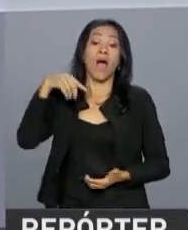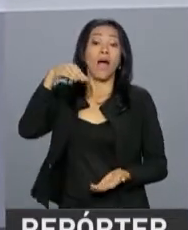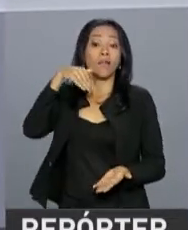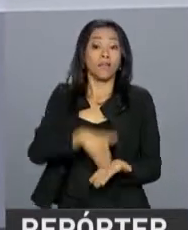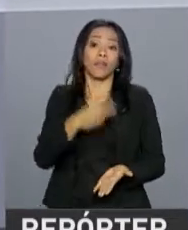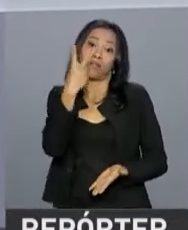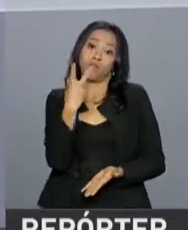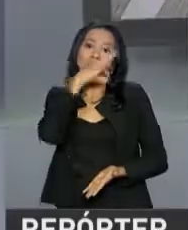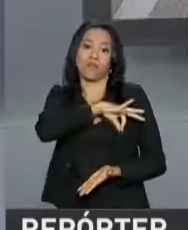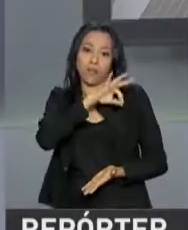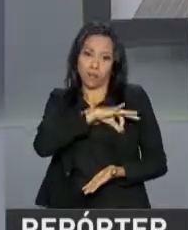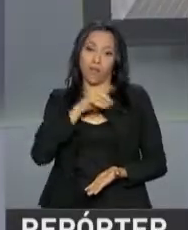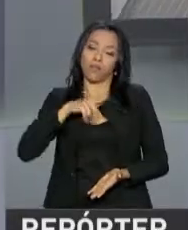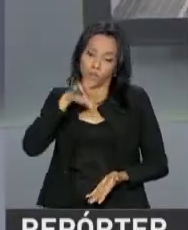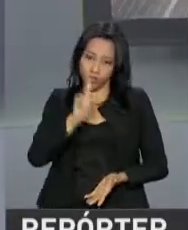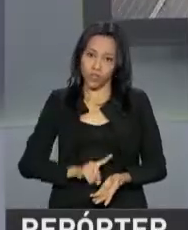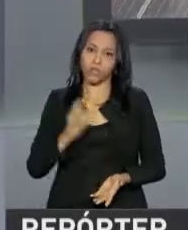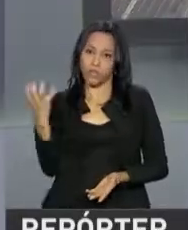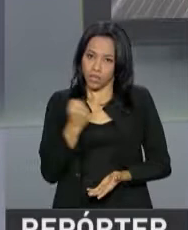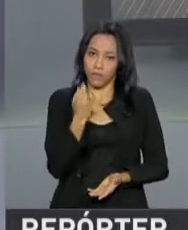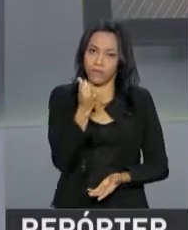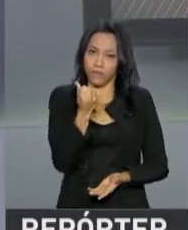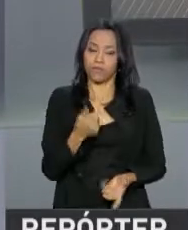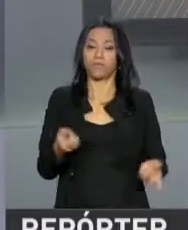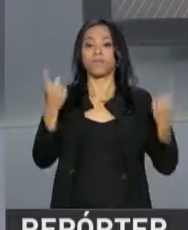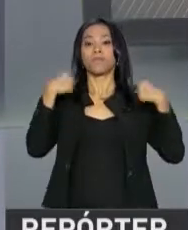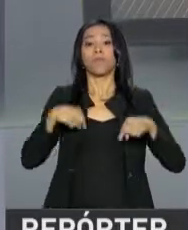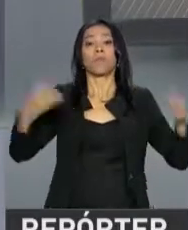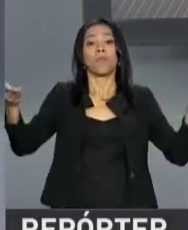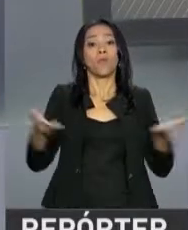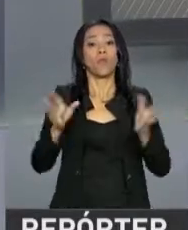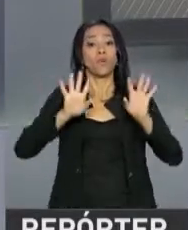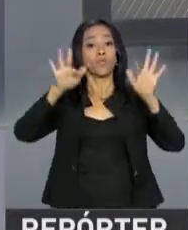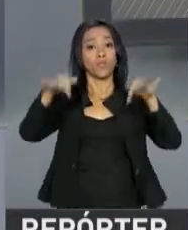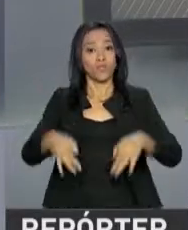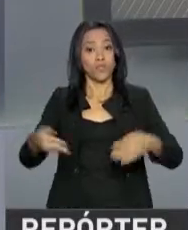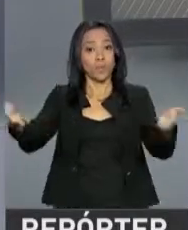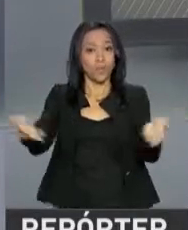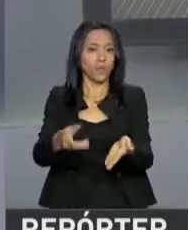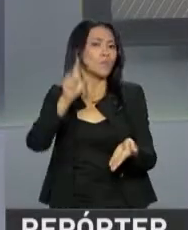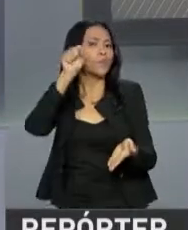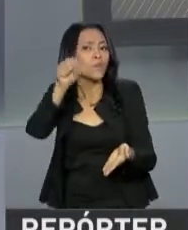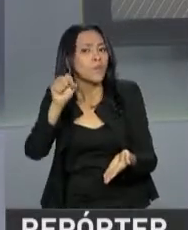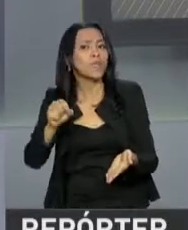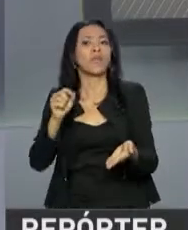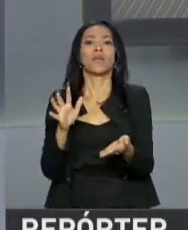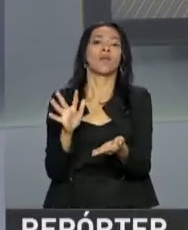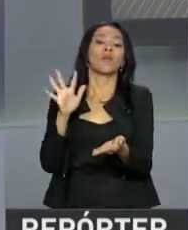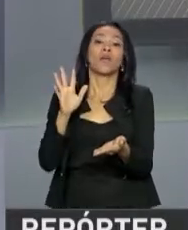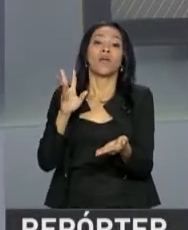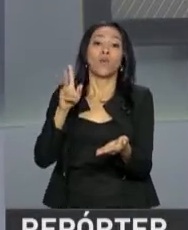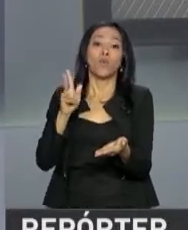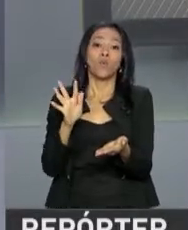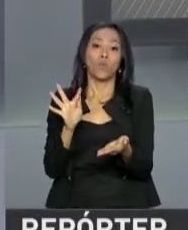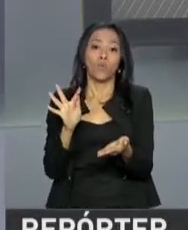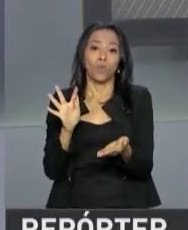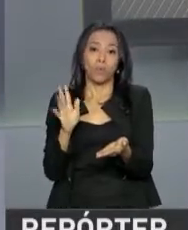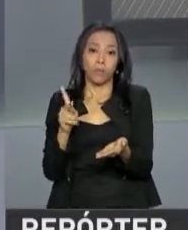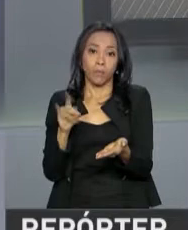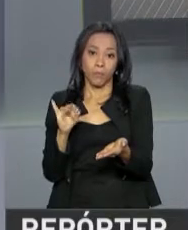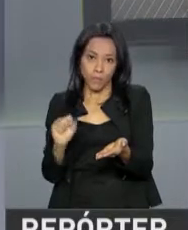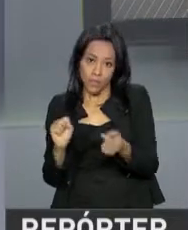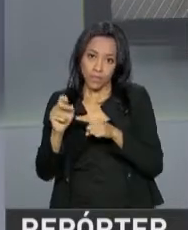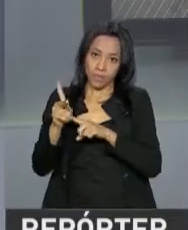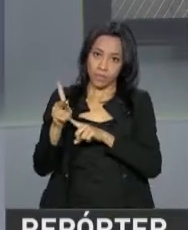mínimos e termina hoje a primeira fase de pagamentos do fundo pis pasep quem tem mais de 57